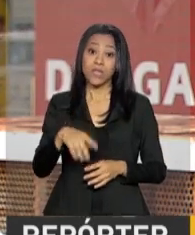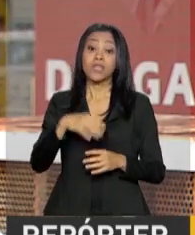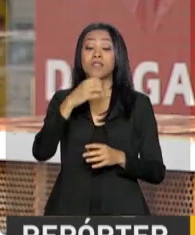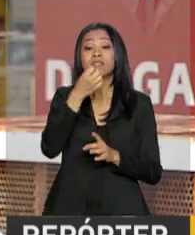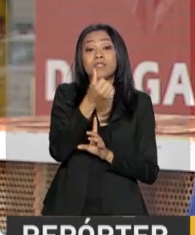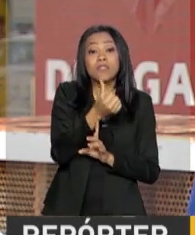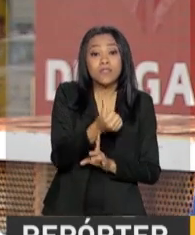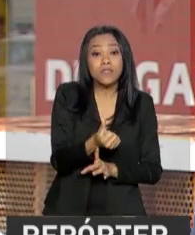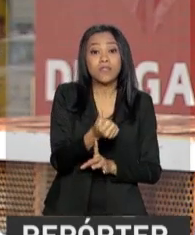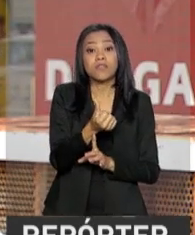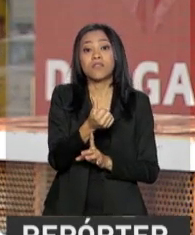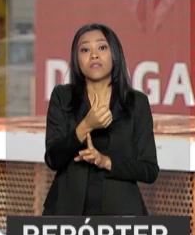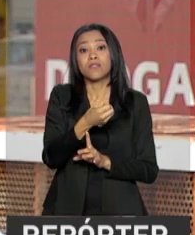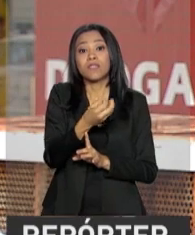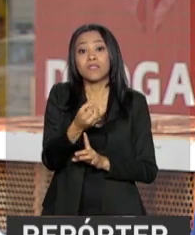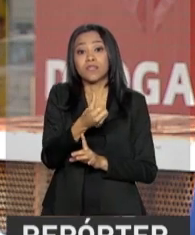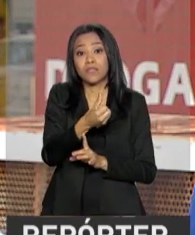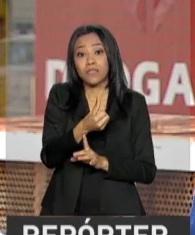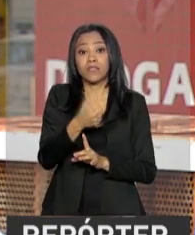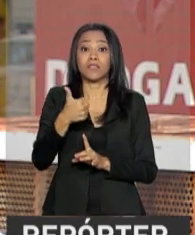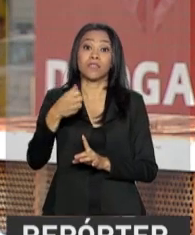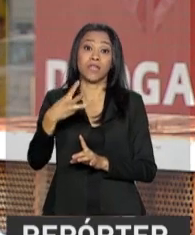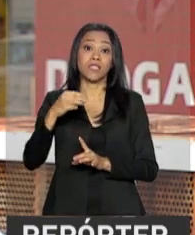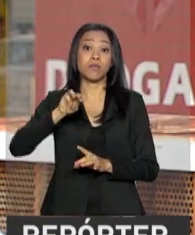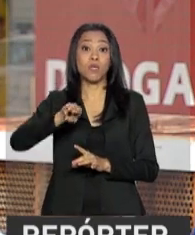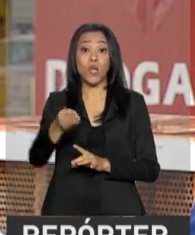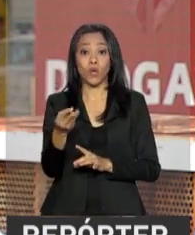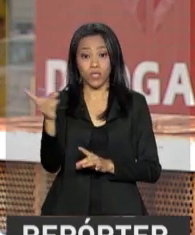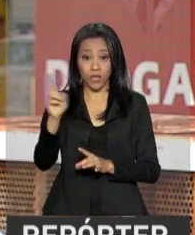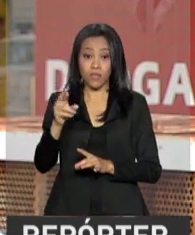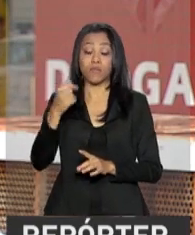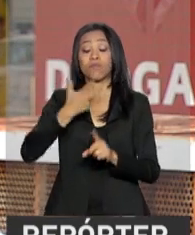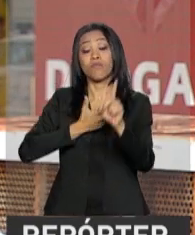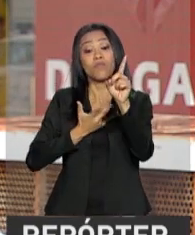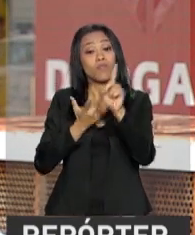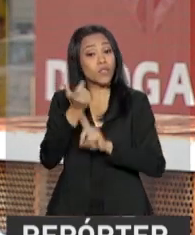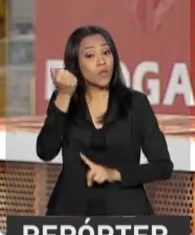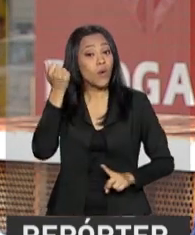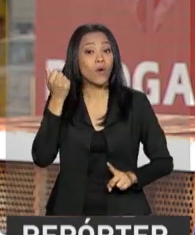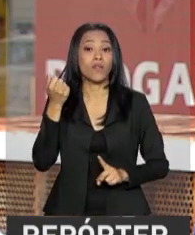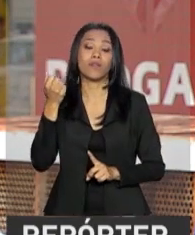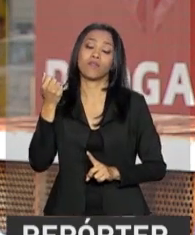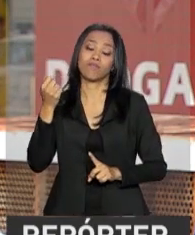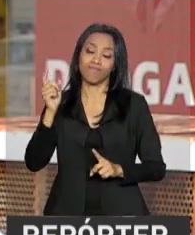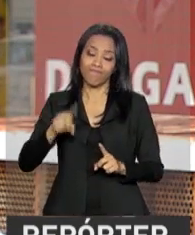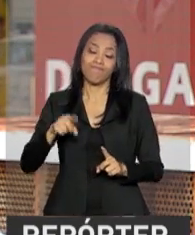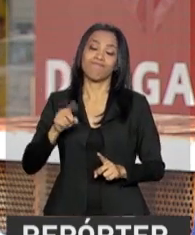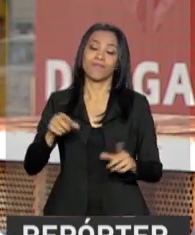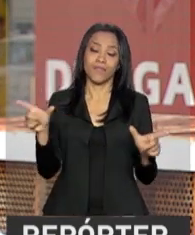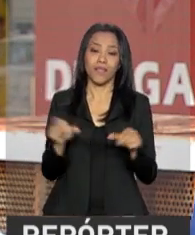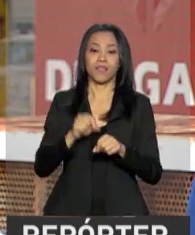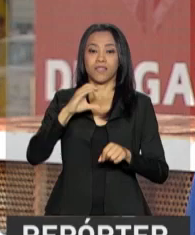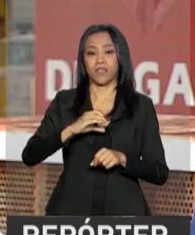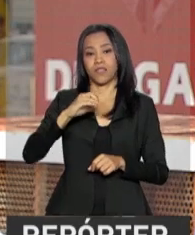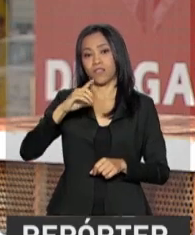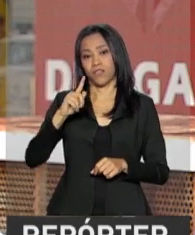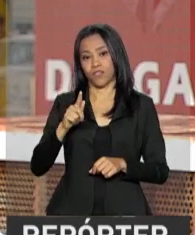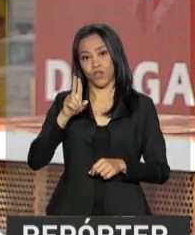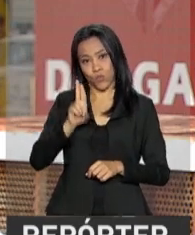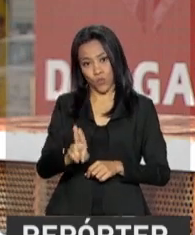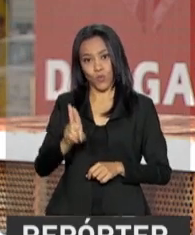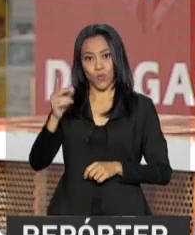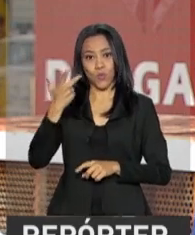de reais na compra desse medicamento mais uma vitória recente da advocacia geral da união no superior tribunal